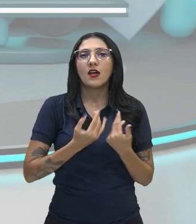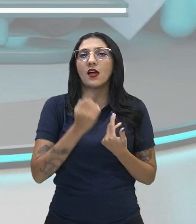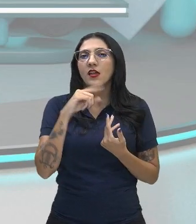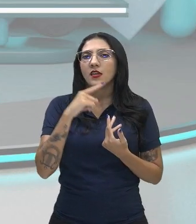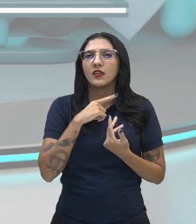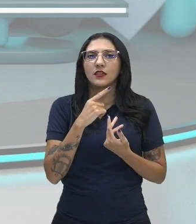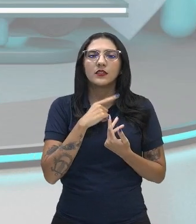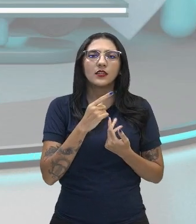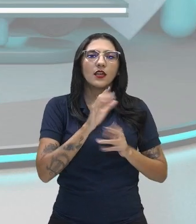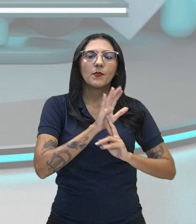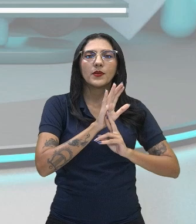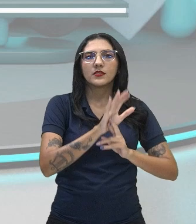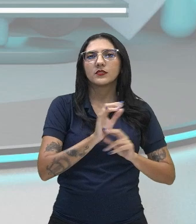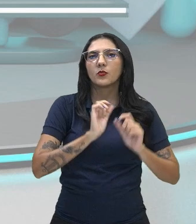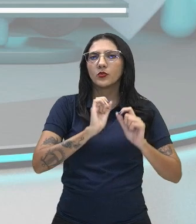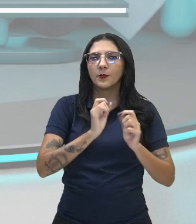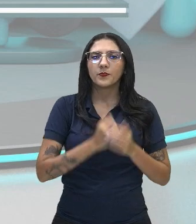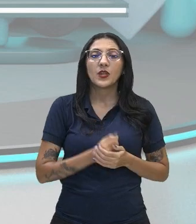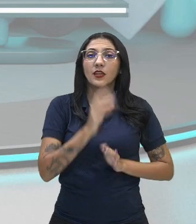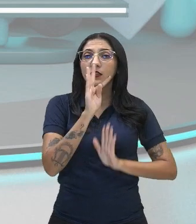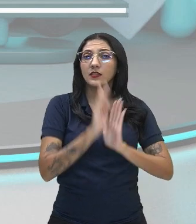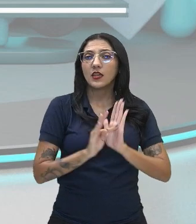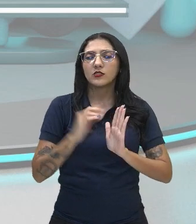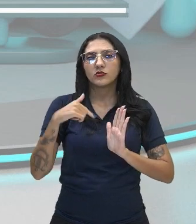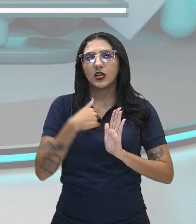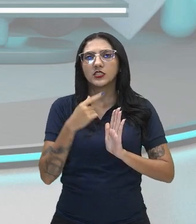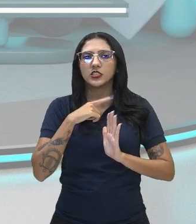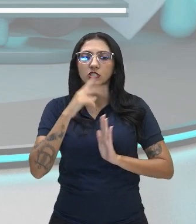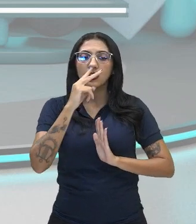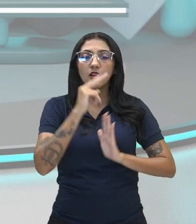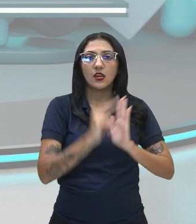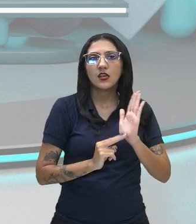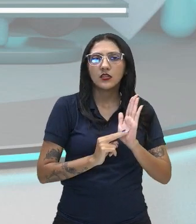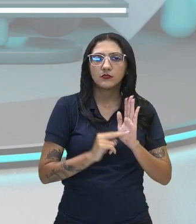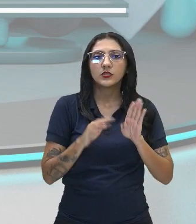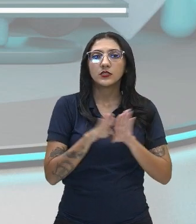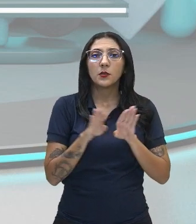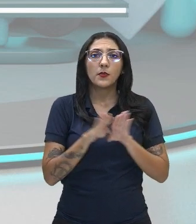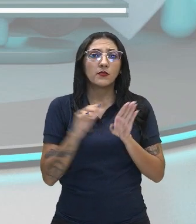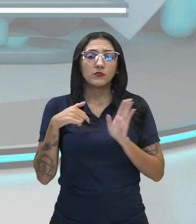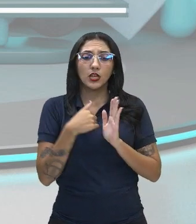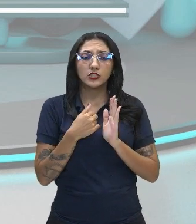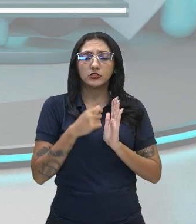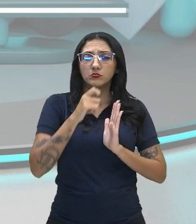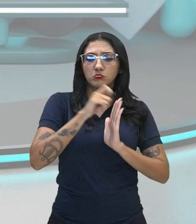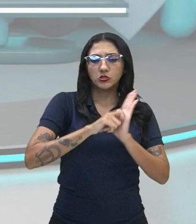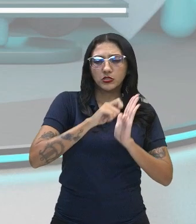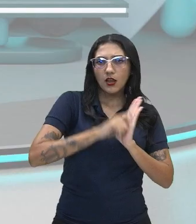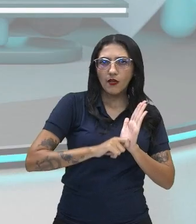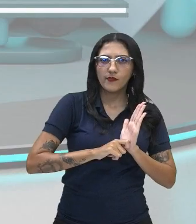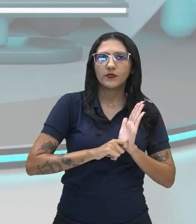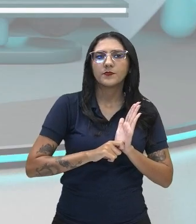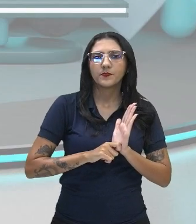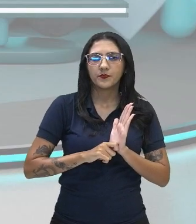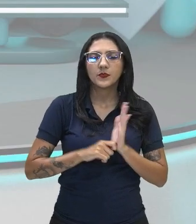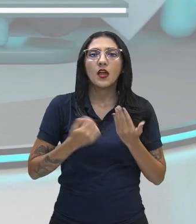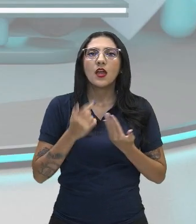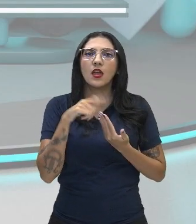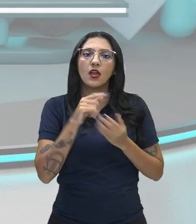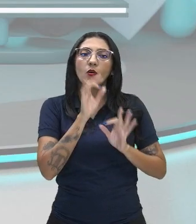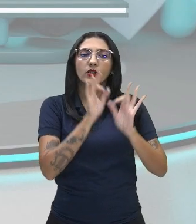refere aos textos que você lê e escreve, aqueles que você lê e você produz. É o